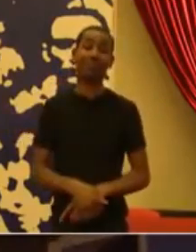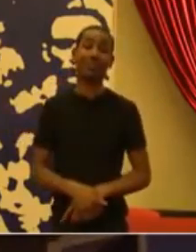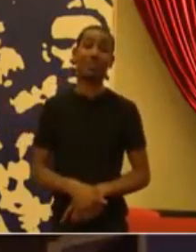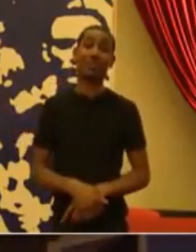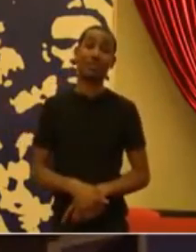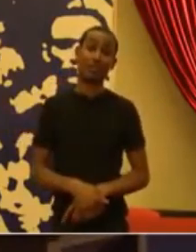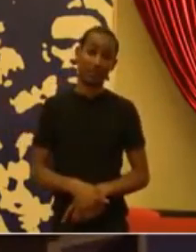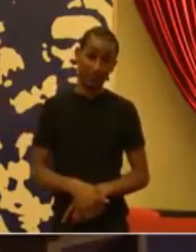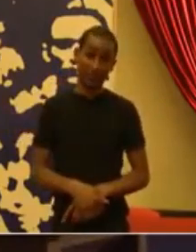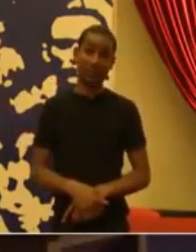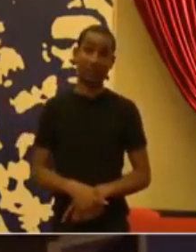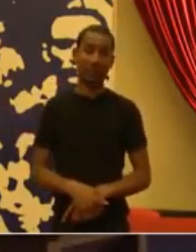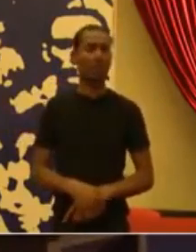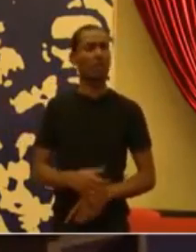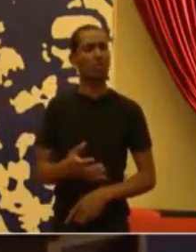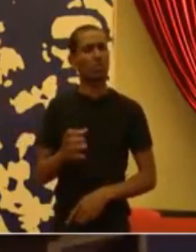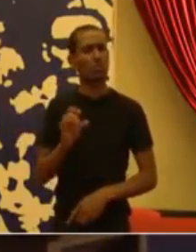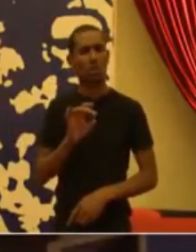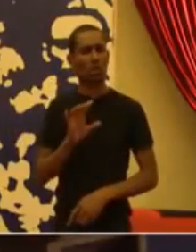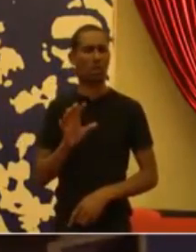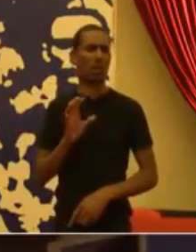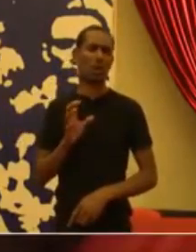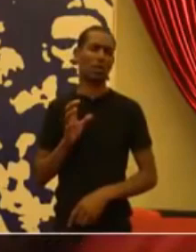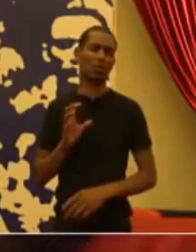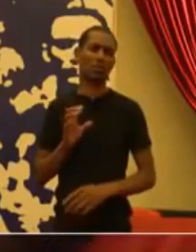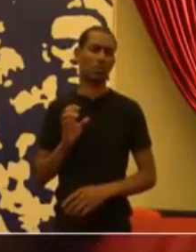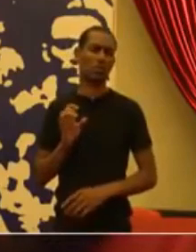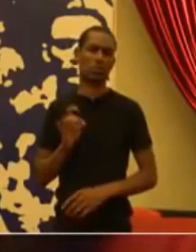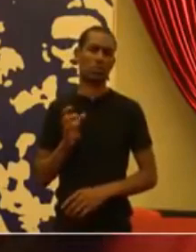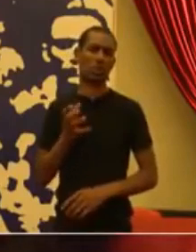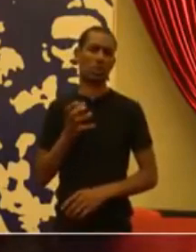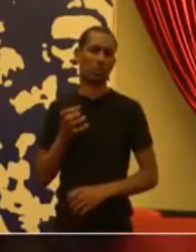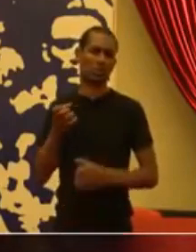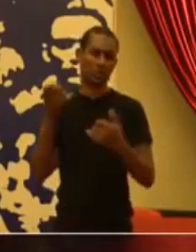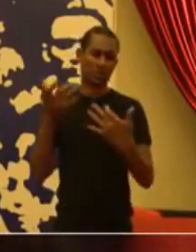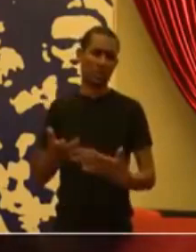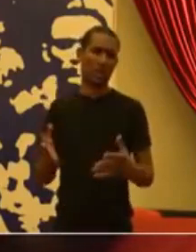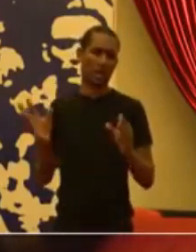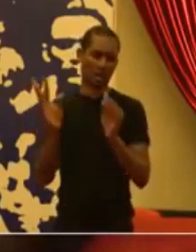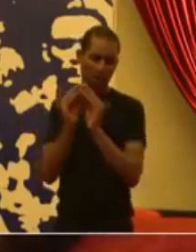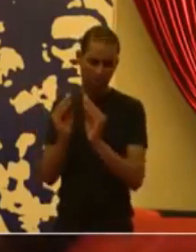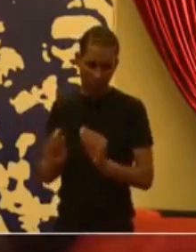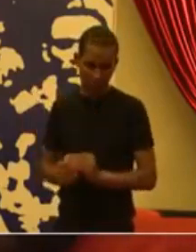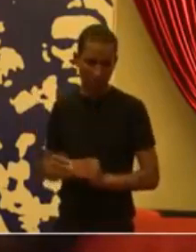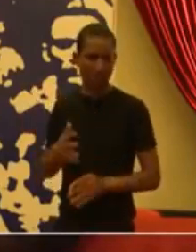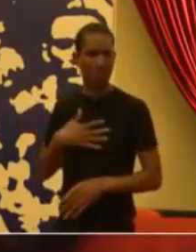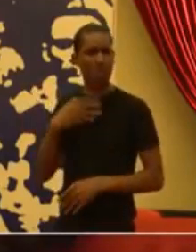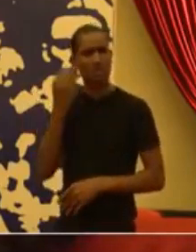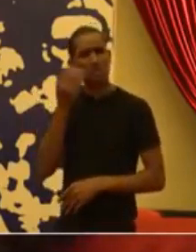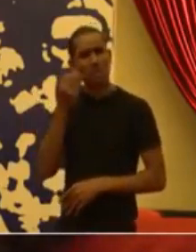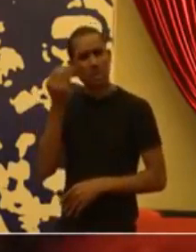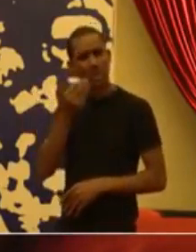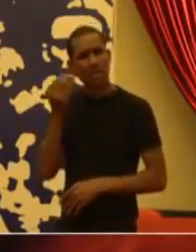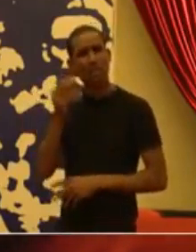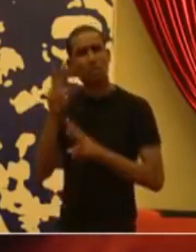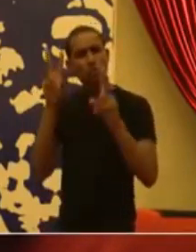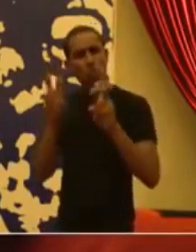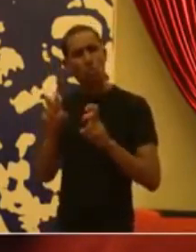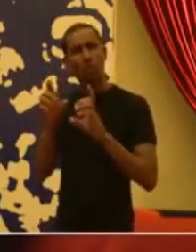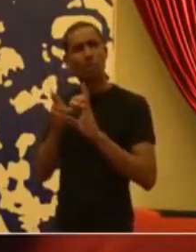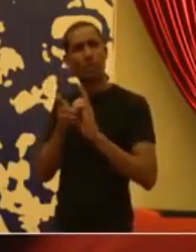enfim, eu só queria dar um breve relato aqui da minha experiência com a democracia.